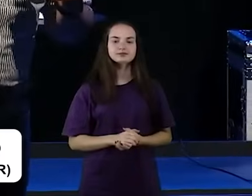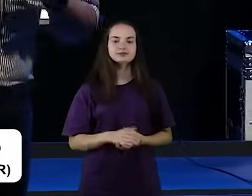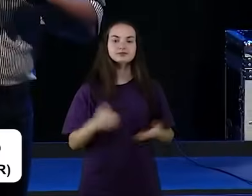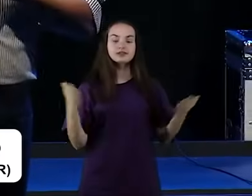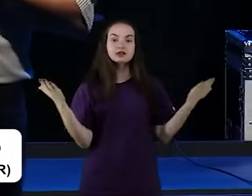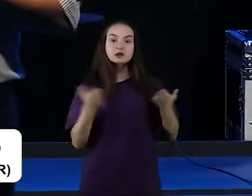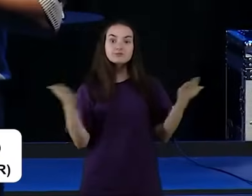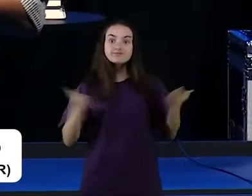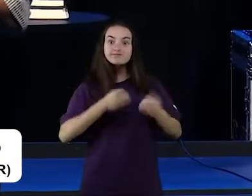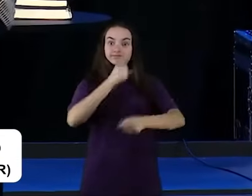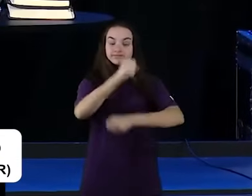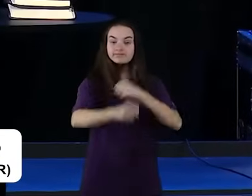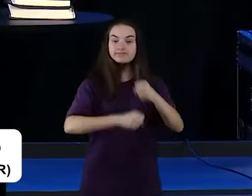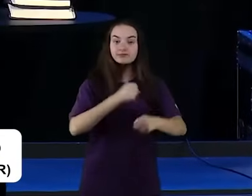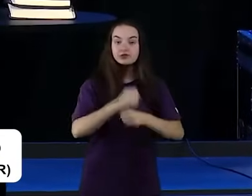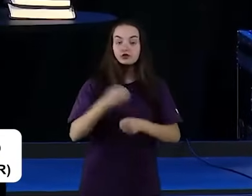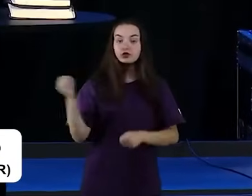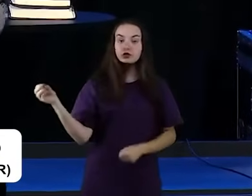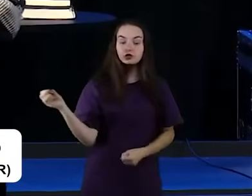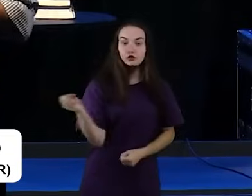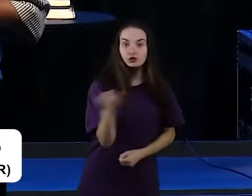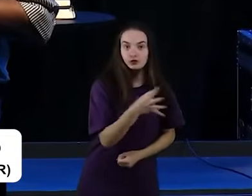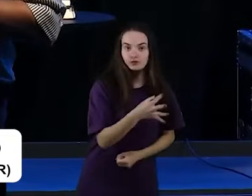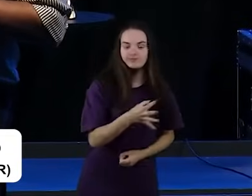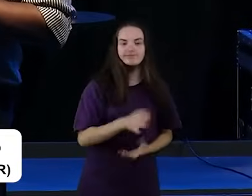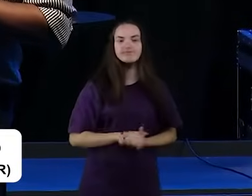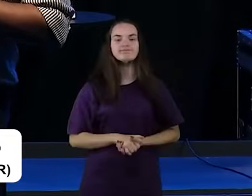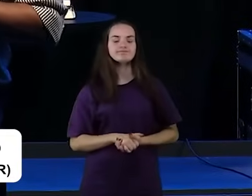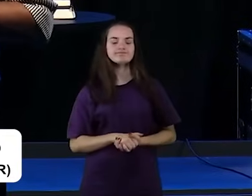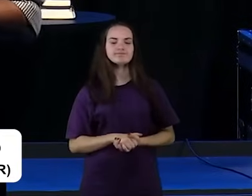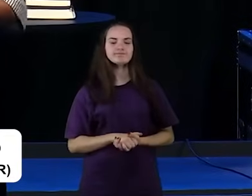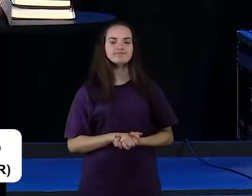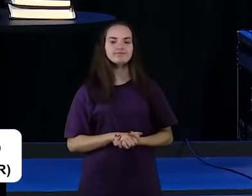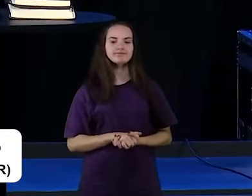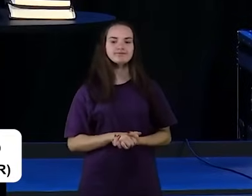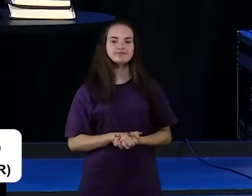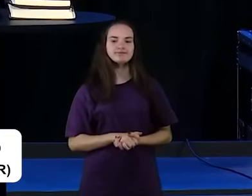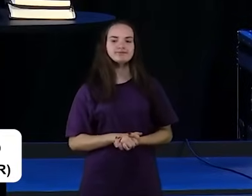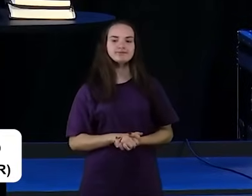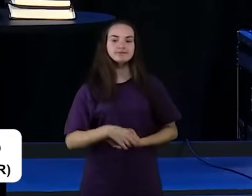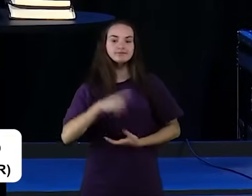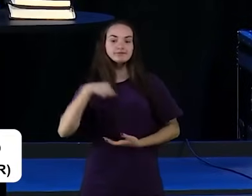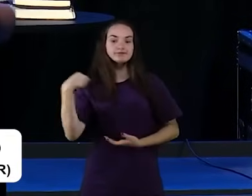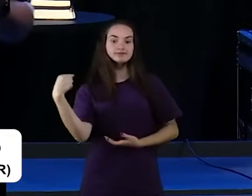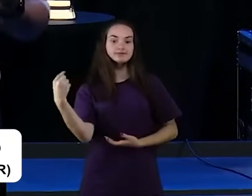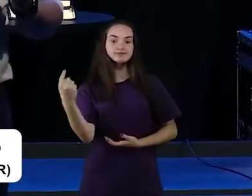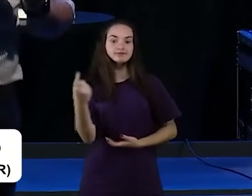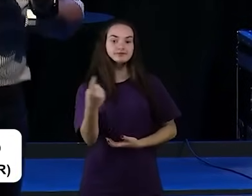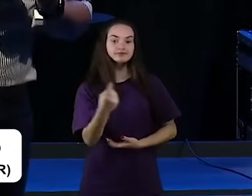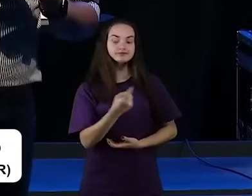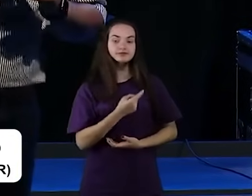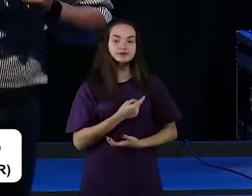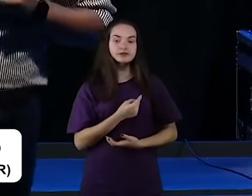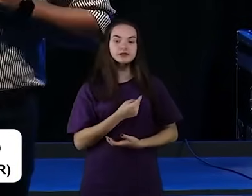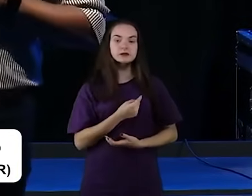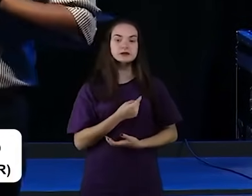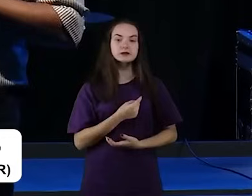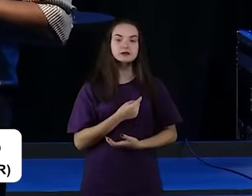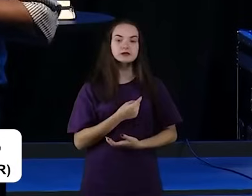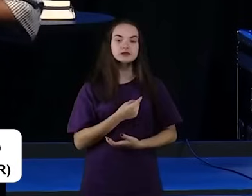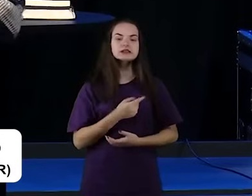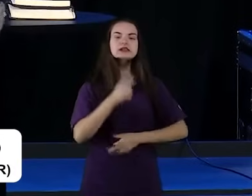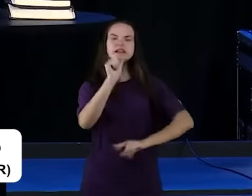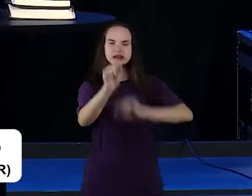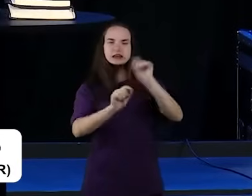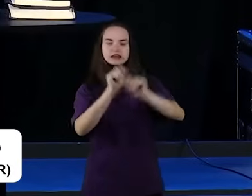se renova pra gente foi quem fez quem